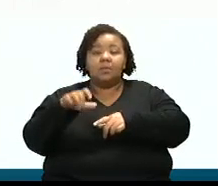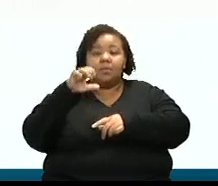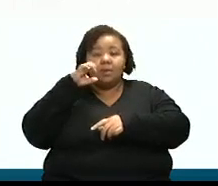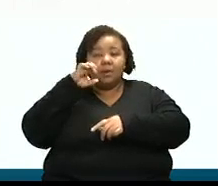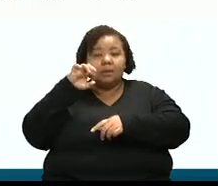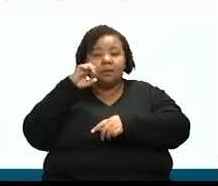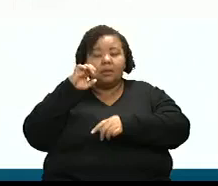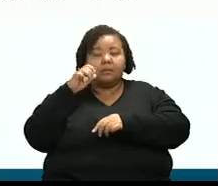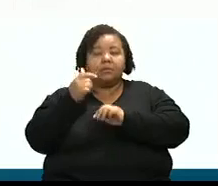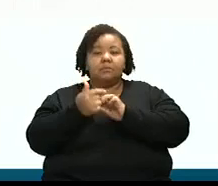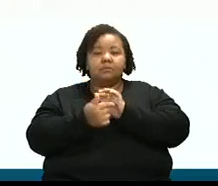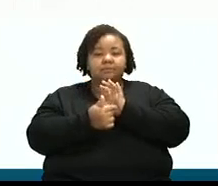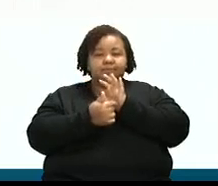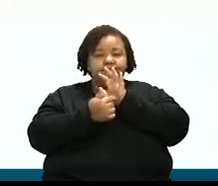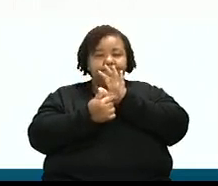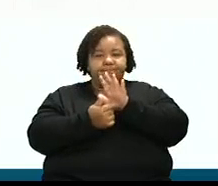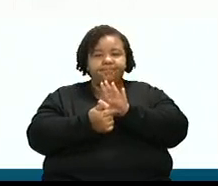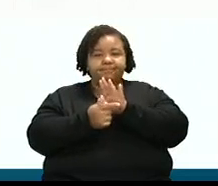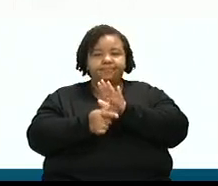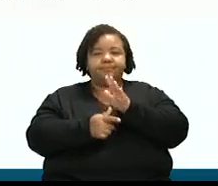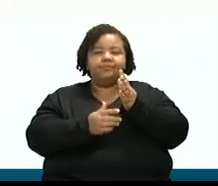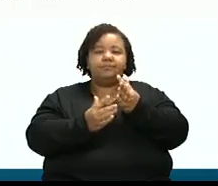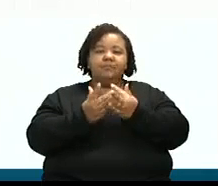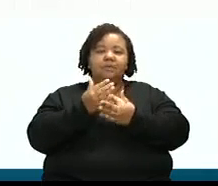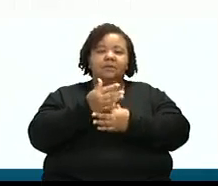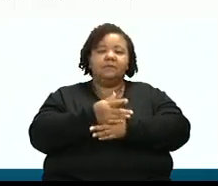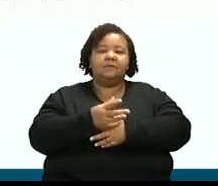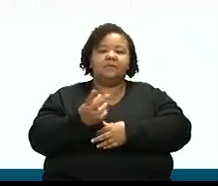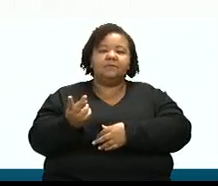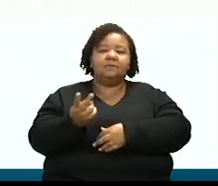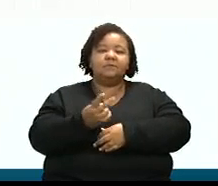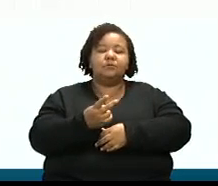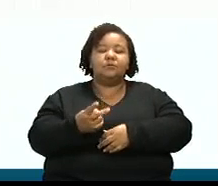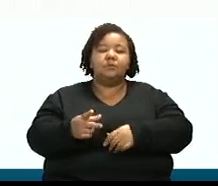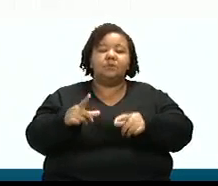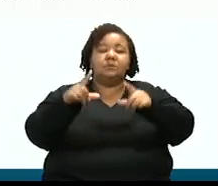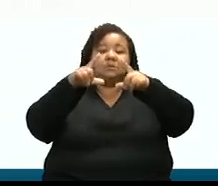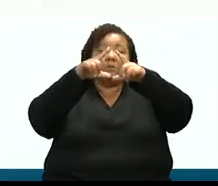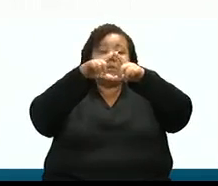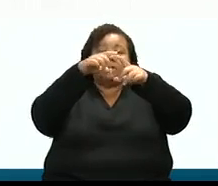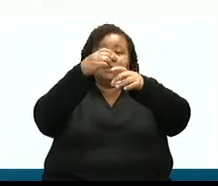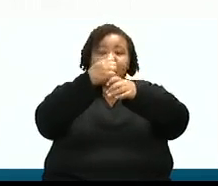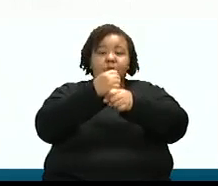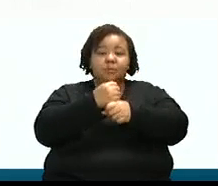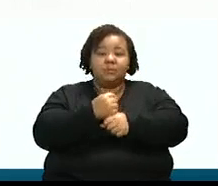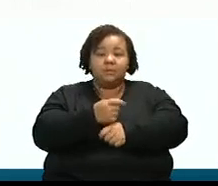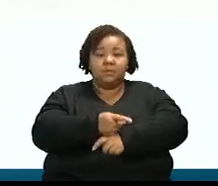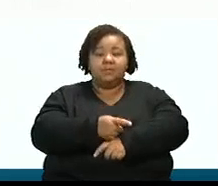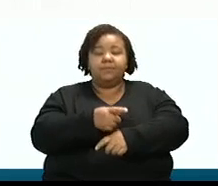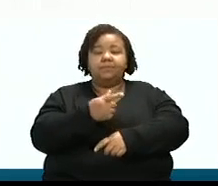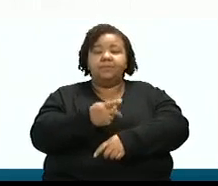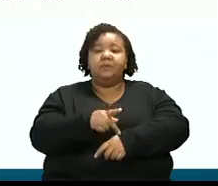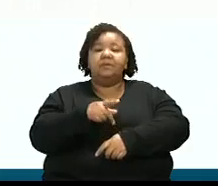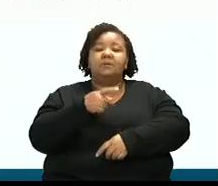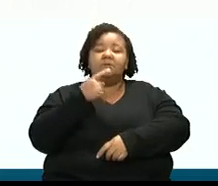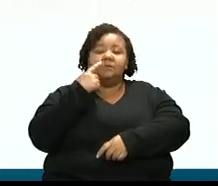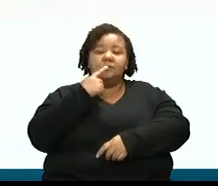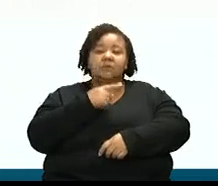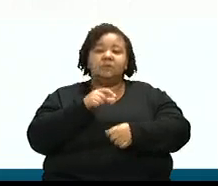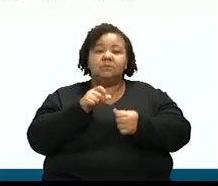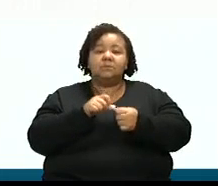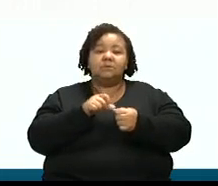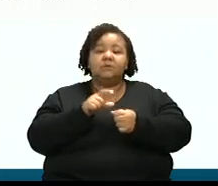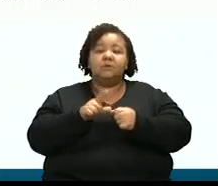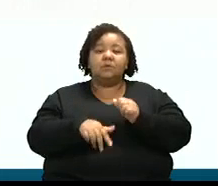é apresentada, através de duas geometrias. E esse cálculo vai ser realizado por